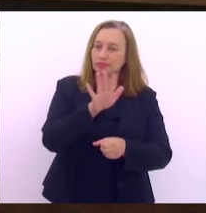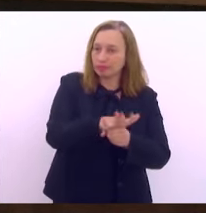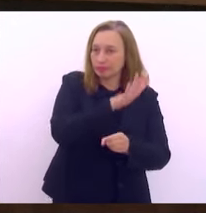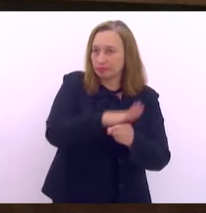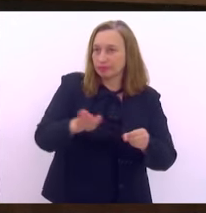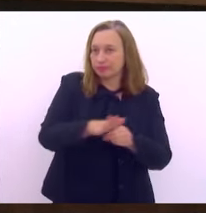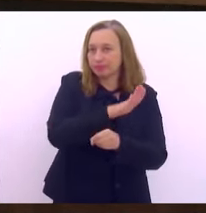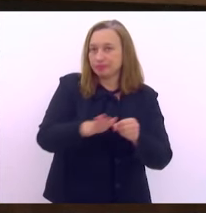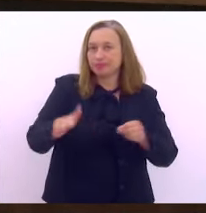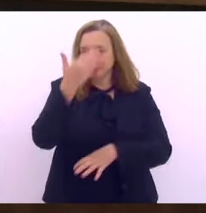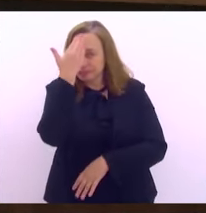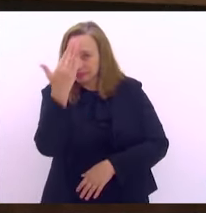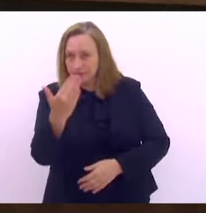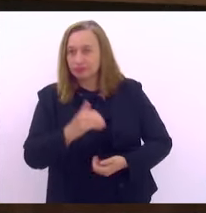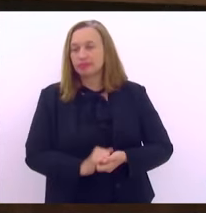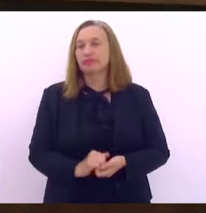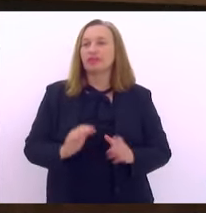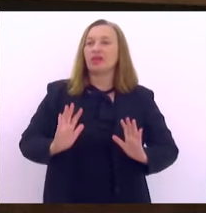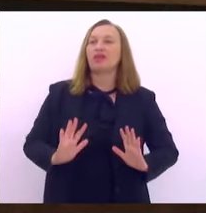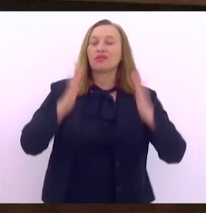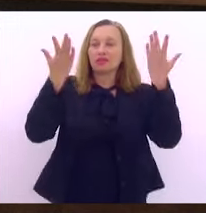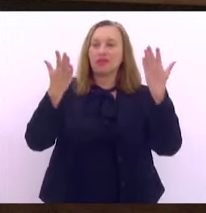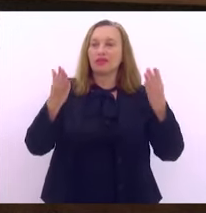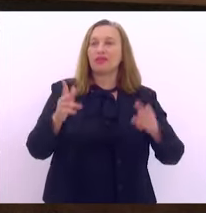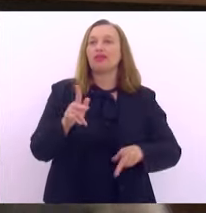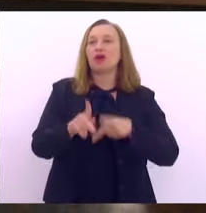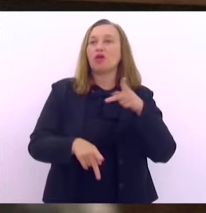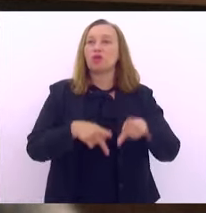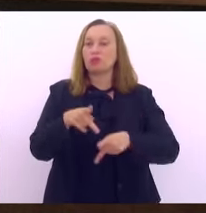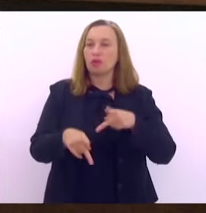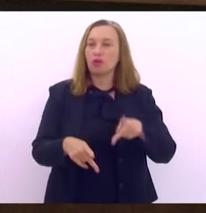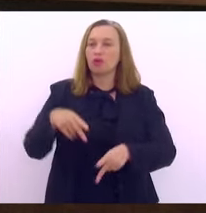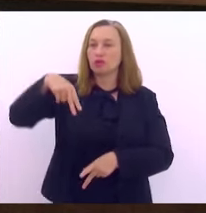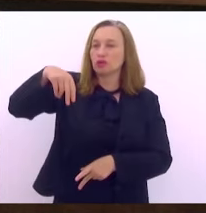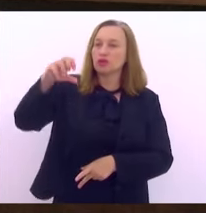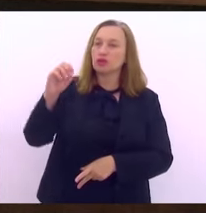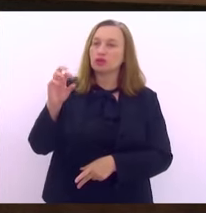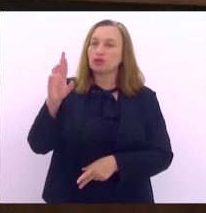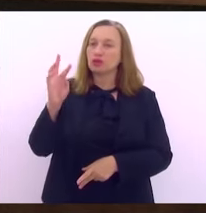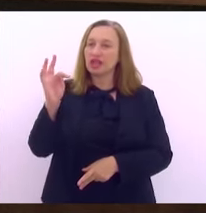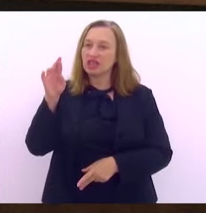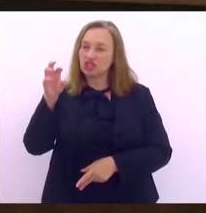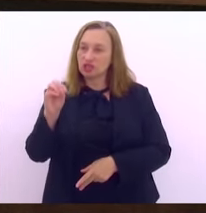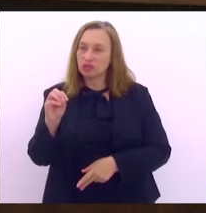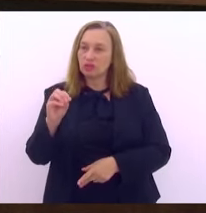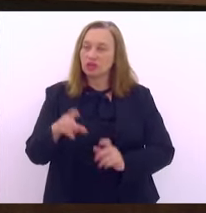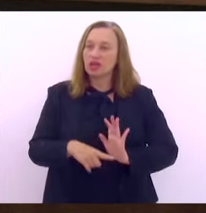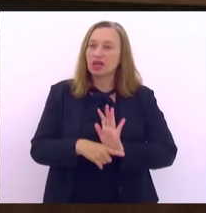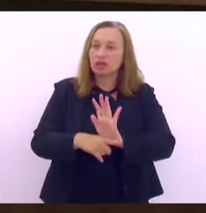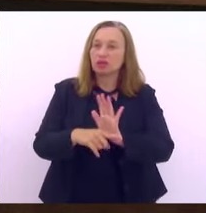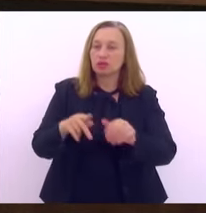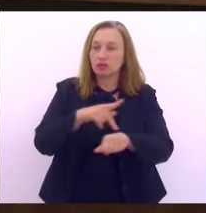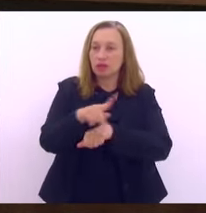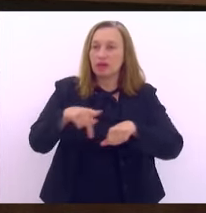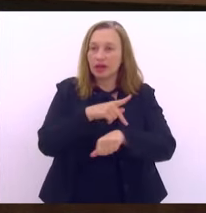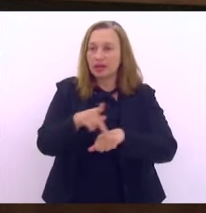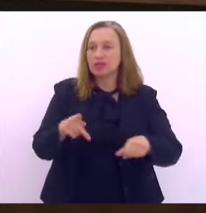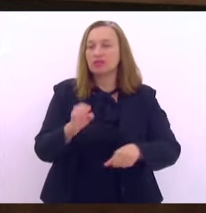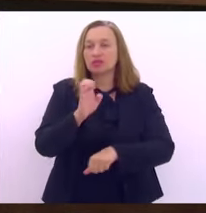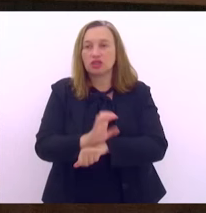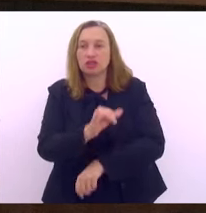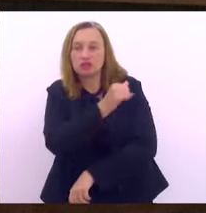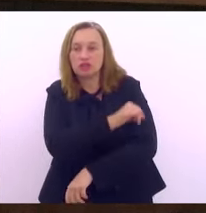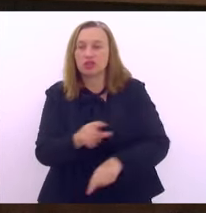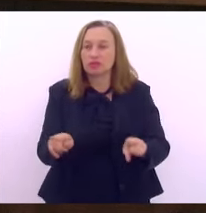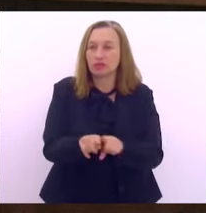Muito obrigada e viva ao povo nordestino que tanto contribui para o nosso país e para o nosso estado do Rio de